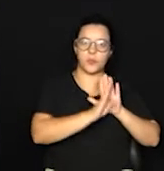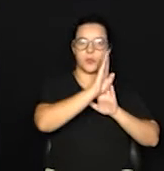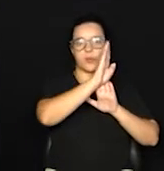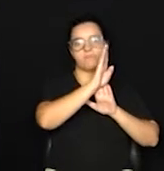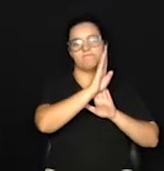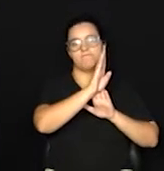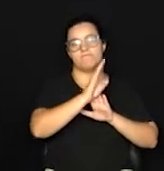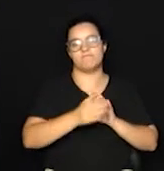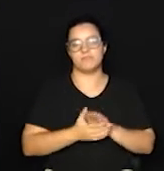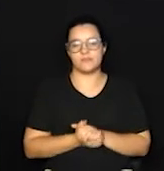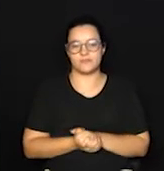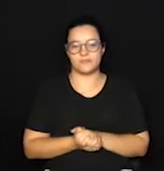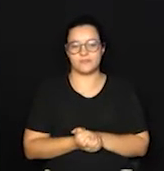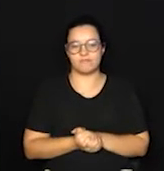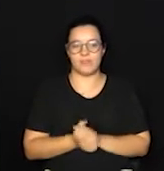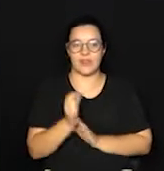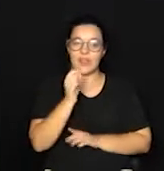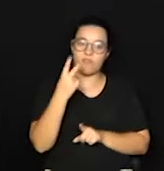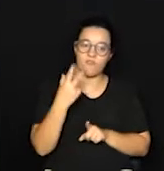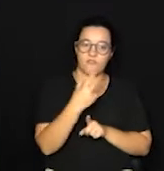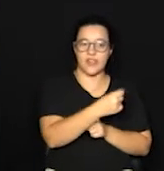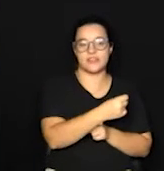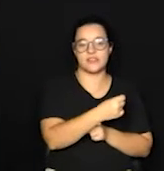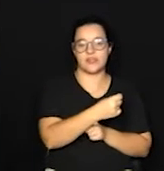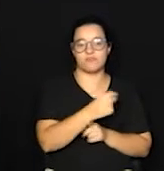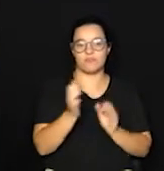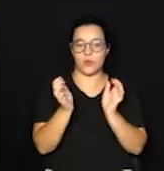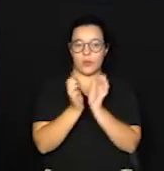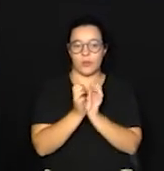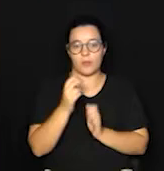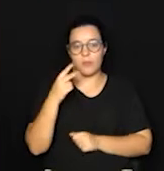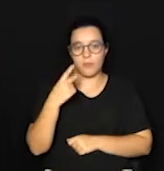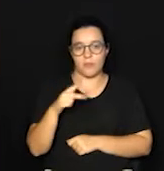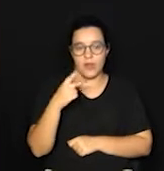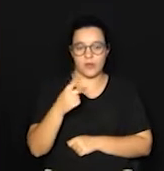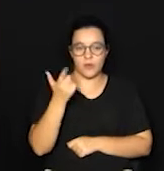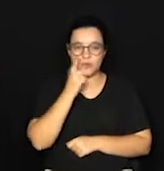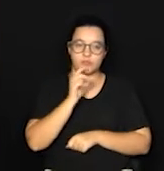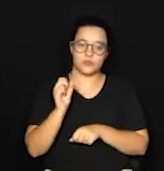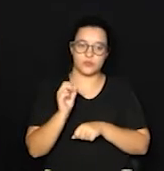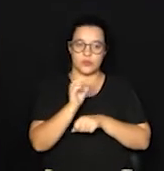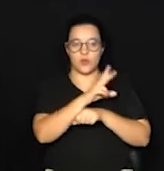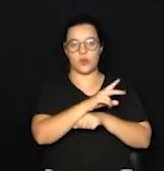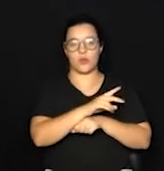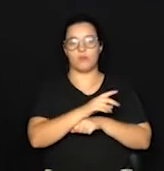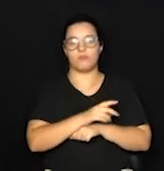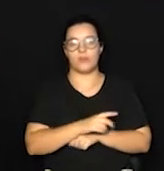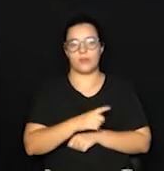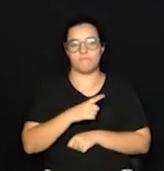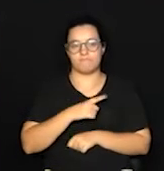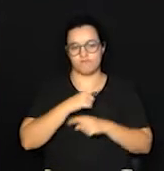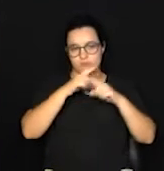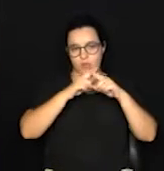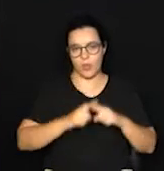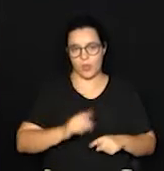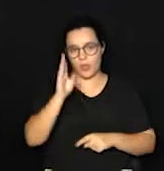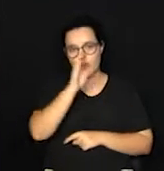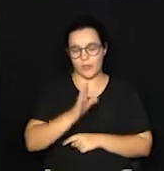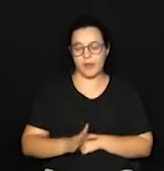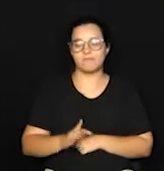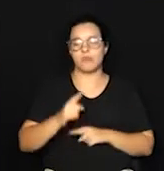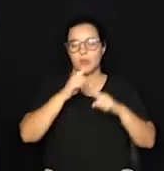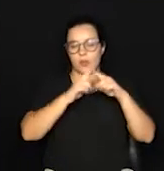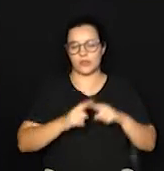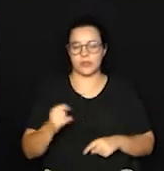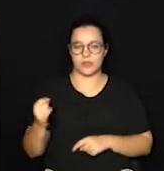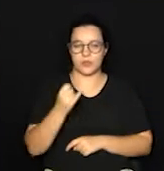estadual. Então, quem vencer a Copa Paulista dá uma vaga à Copa do Brasil. Então, é um torneio muito importante para